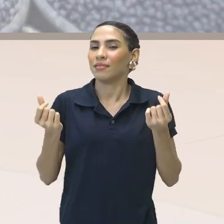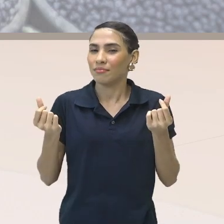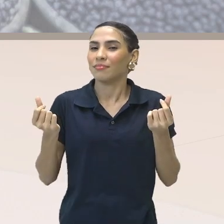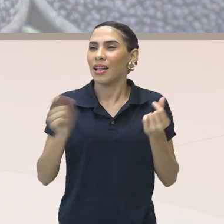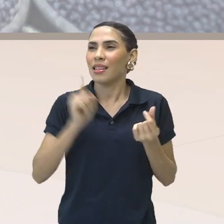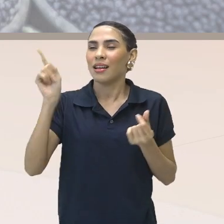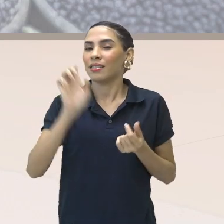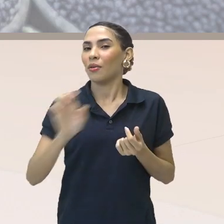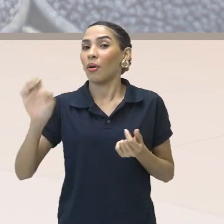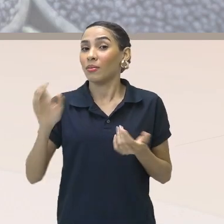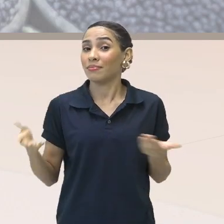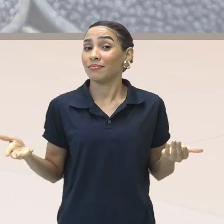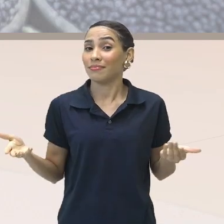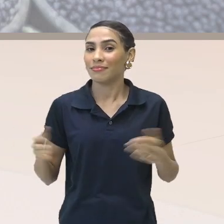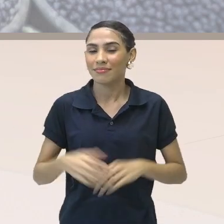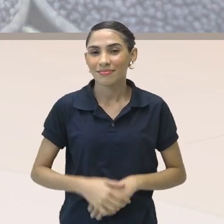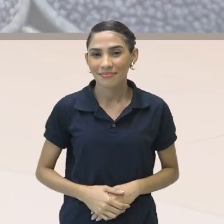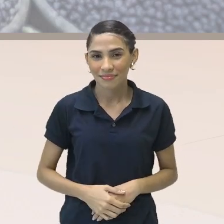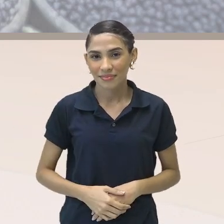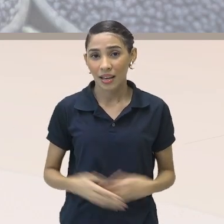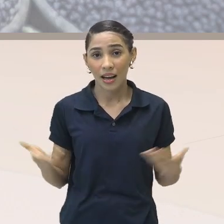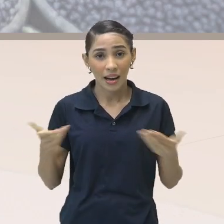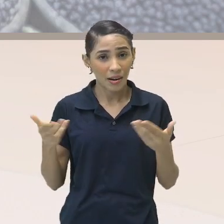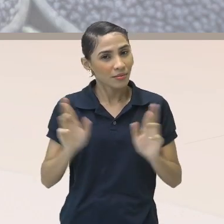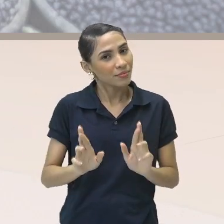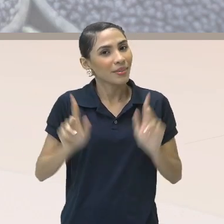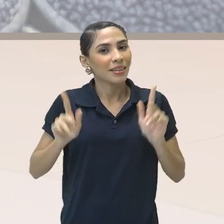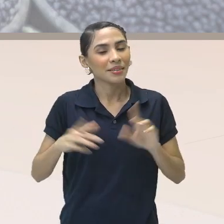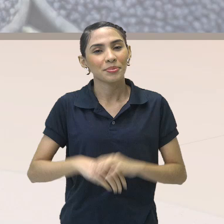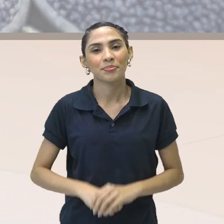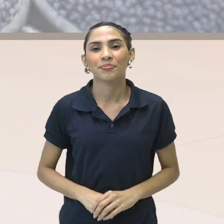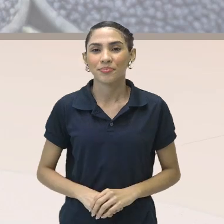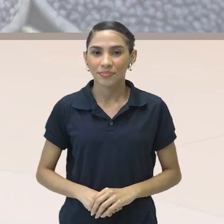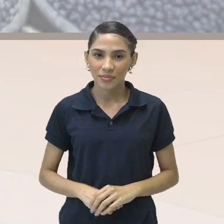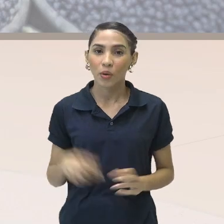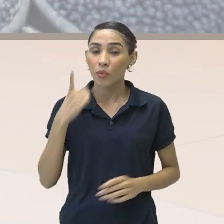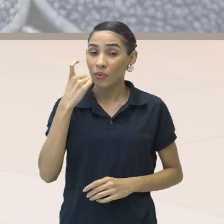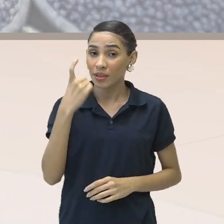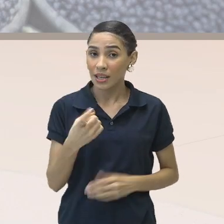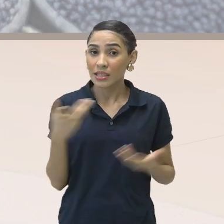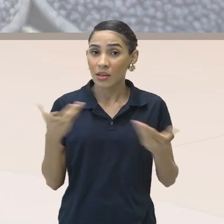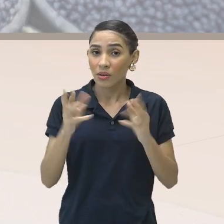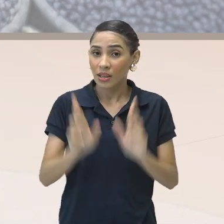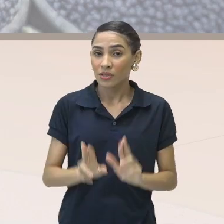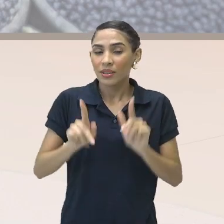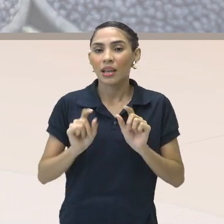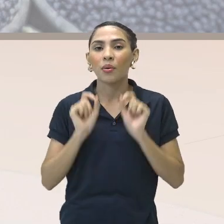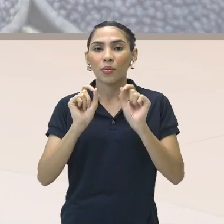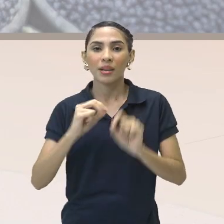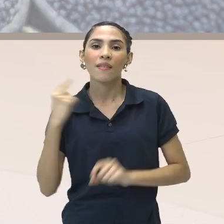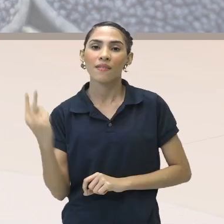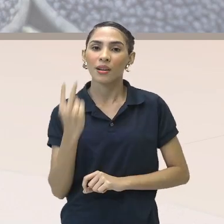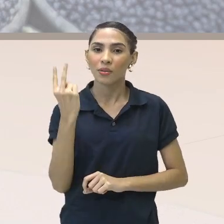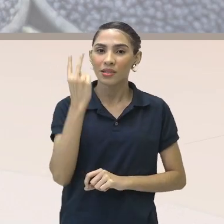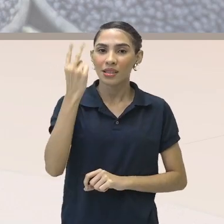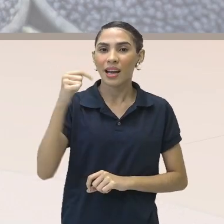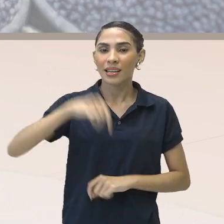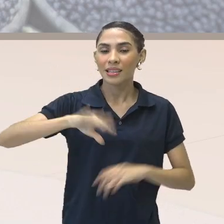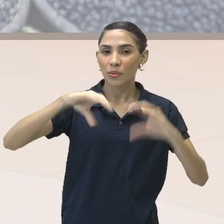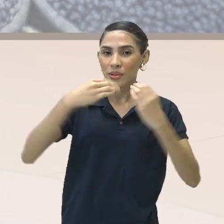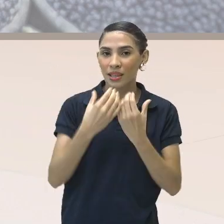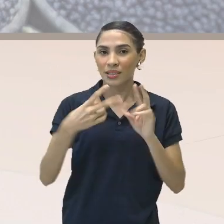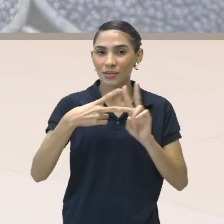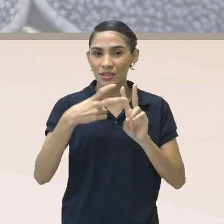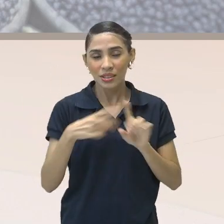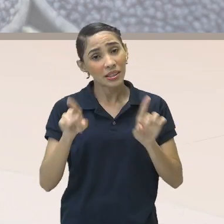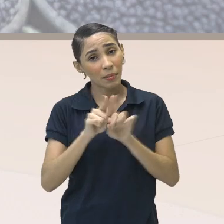nas Europa, né? Agora a lógica é diferente, né? A busca tem que ser a de valorizar o trabalho aqui das comunidades locais